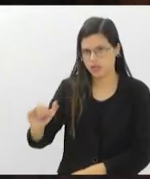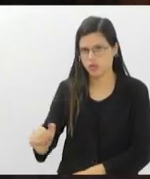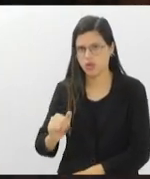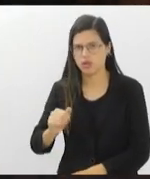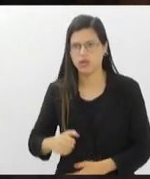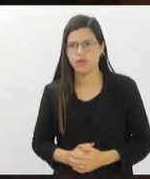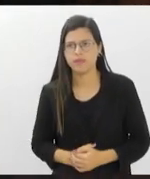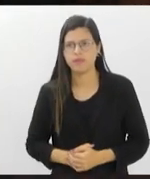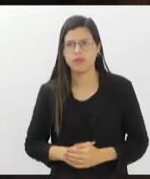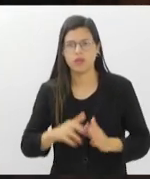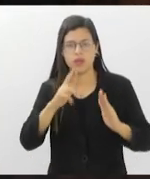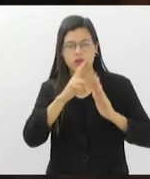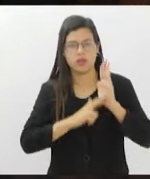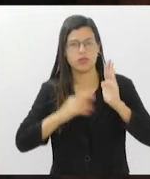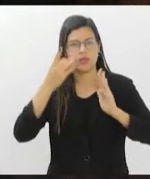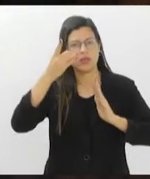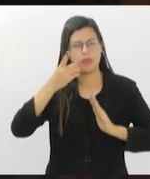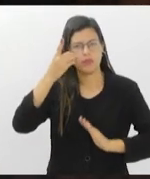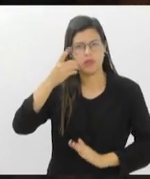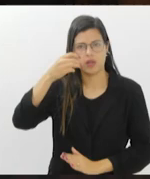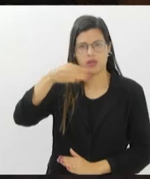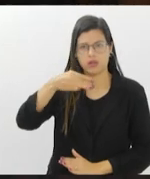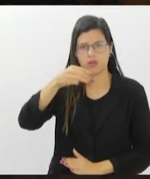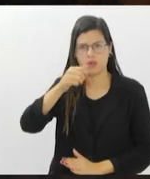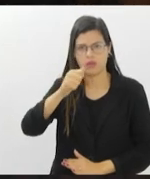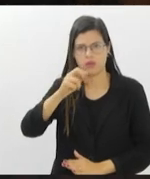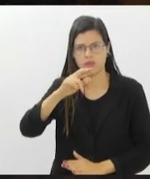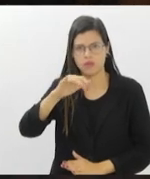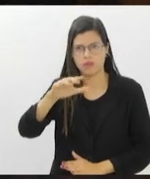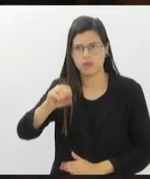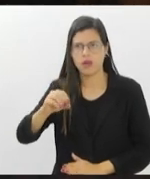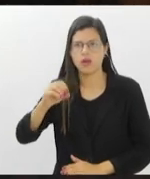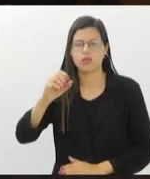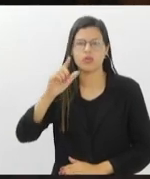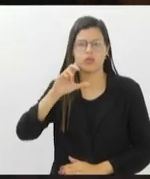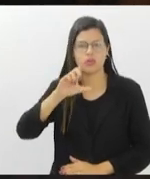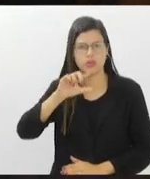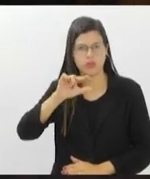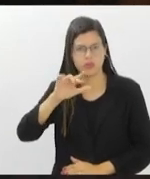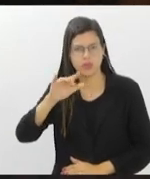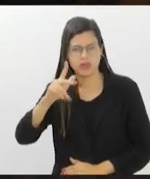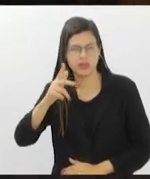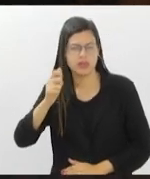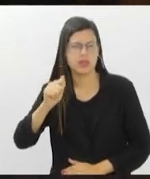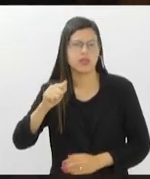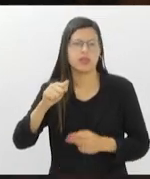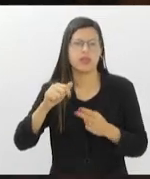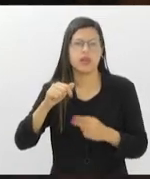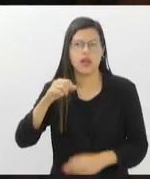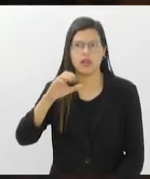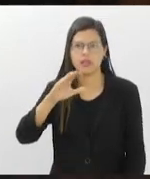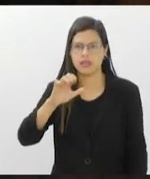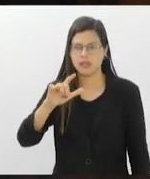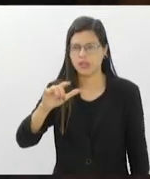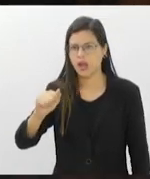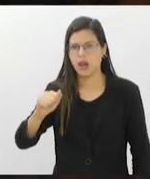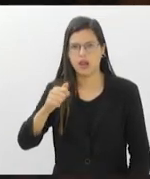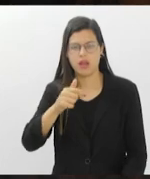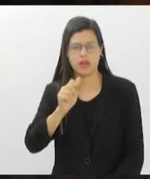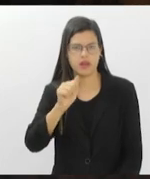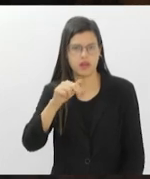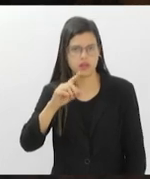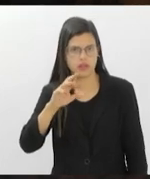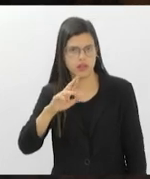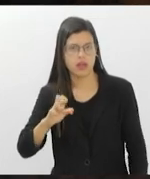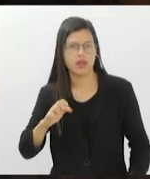Justiça. Relatores, deputado Márcio Pacheco, Lucinha, Célia Jordão e André Correia. Em discussão, não